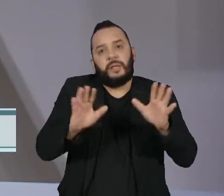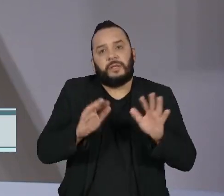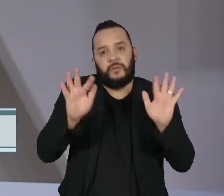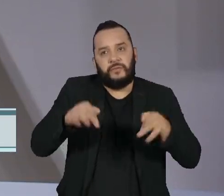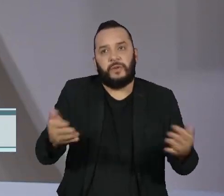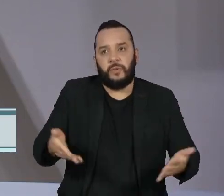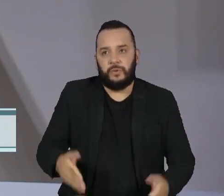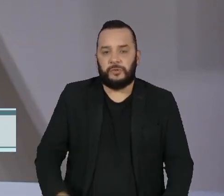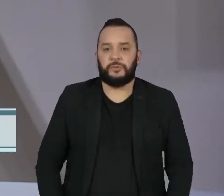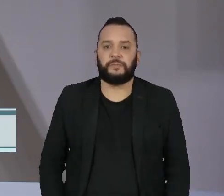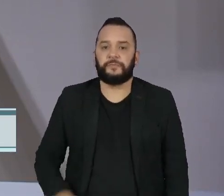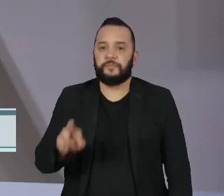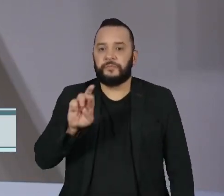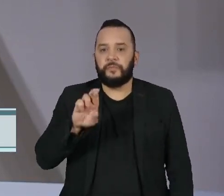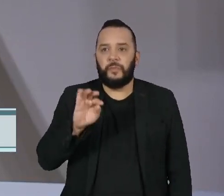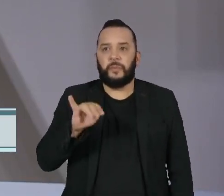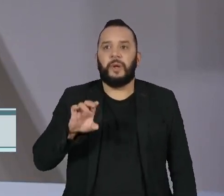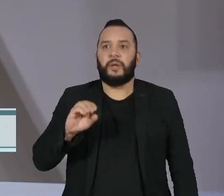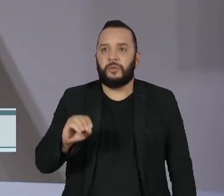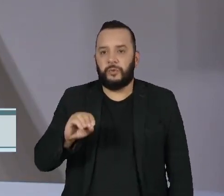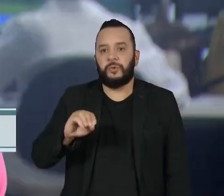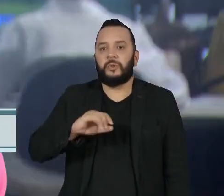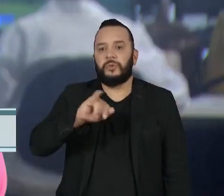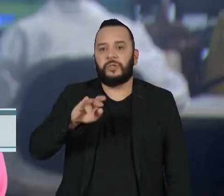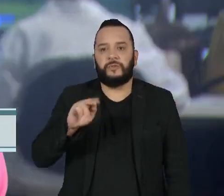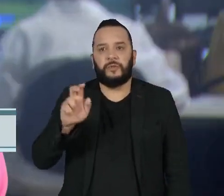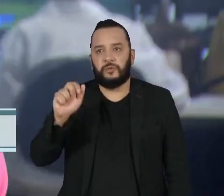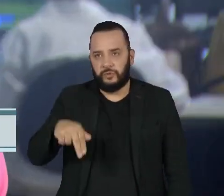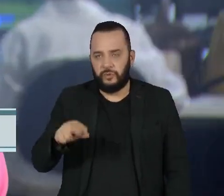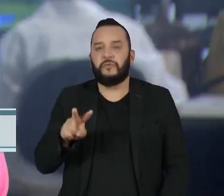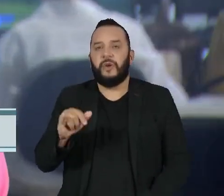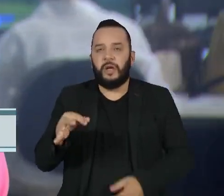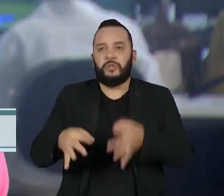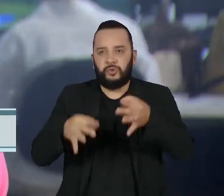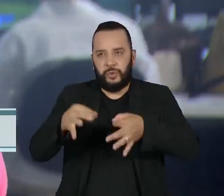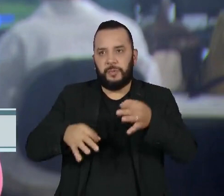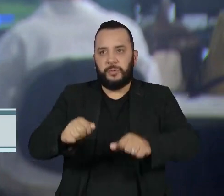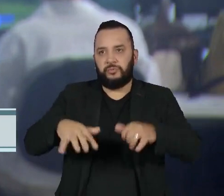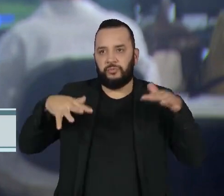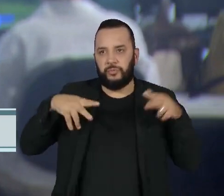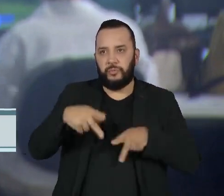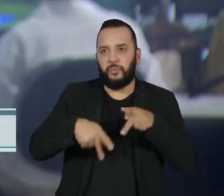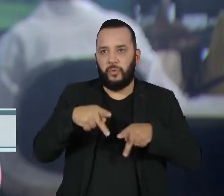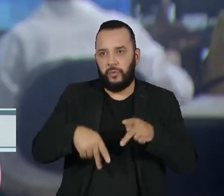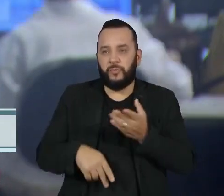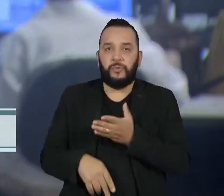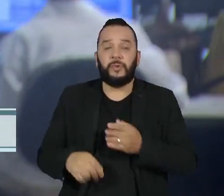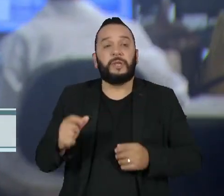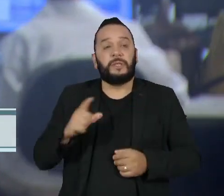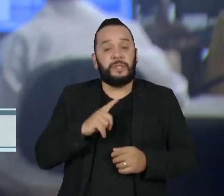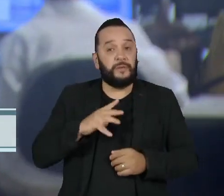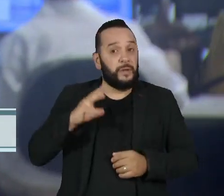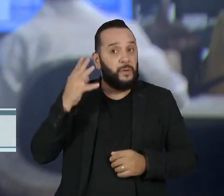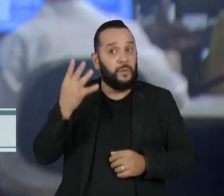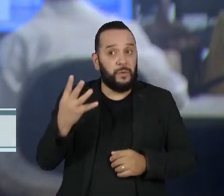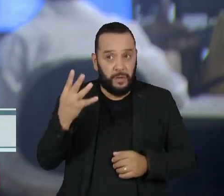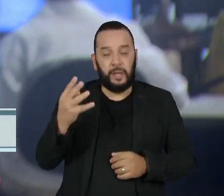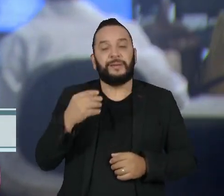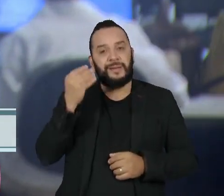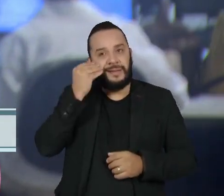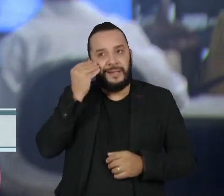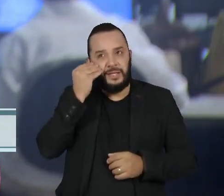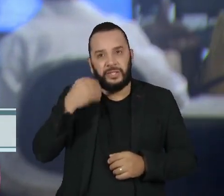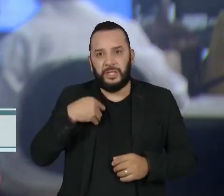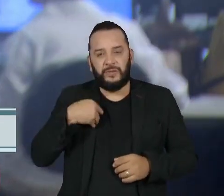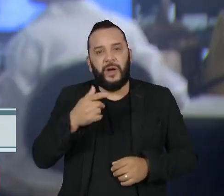Roberto Jefferson vai a júri popular o executado Federal será julgado por quatro tentativas de homicídio